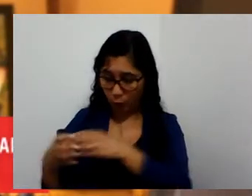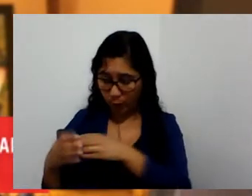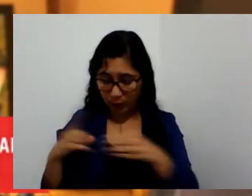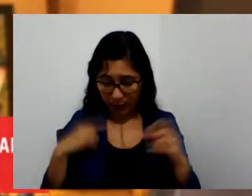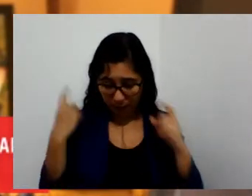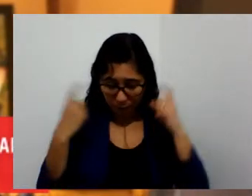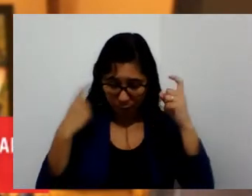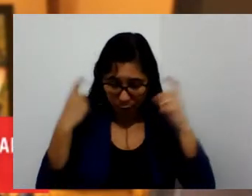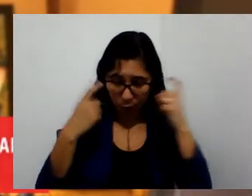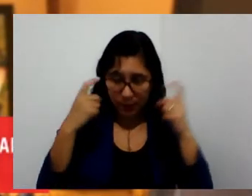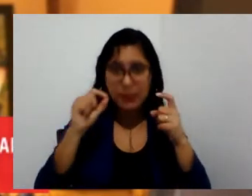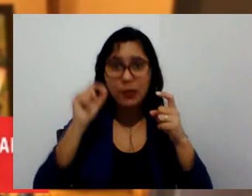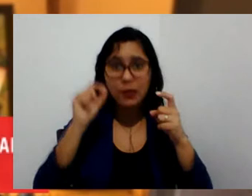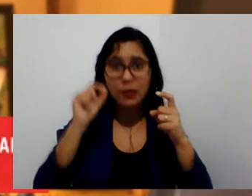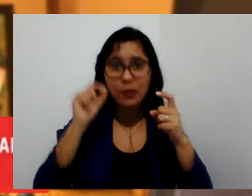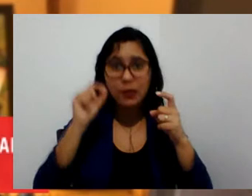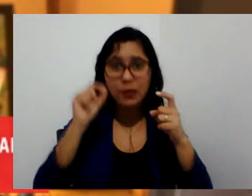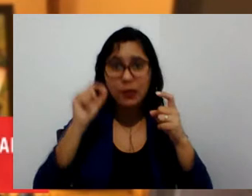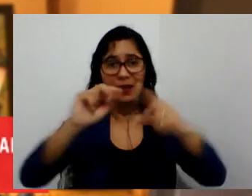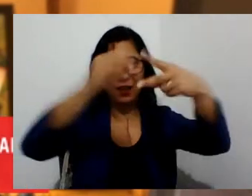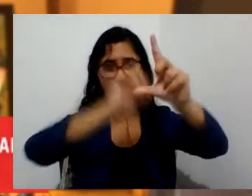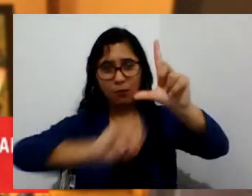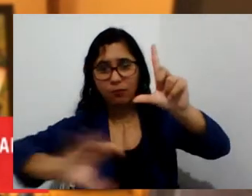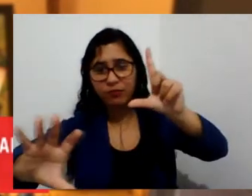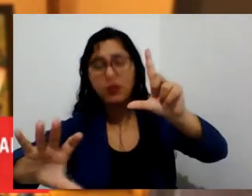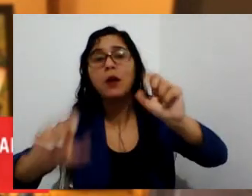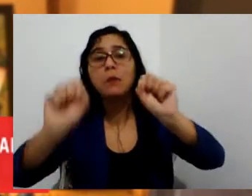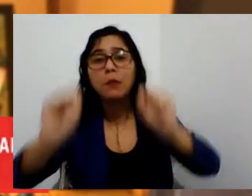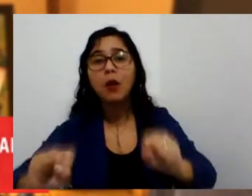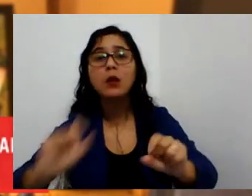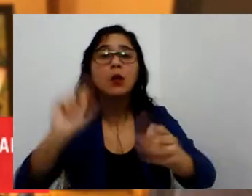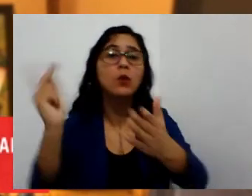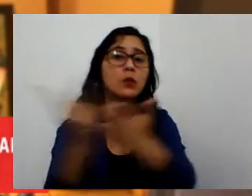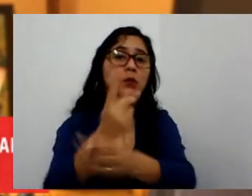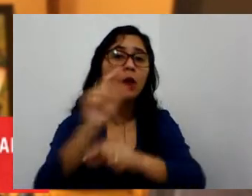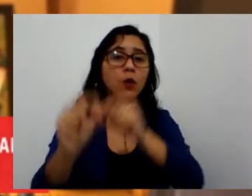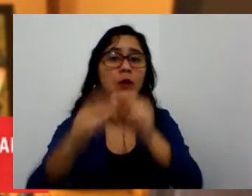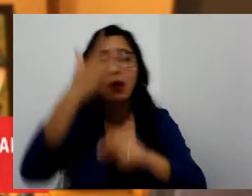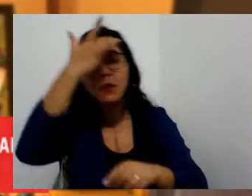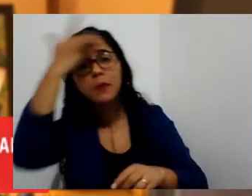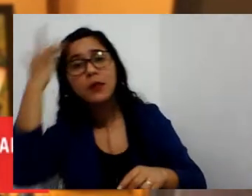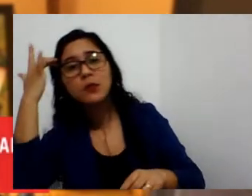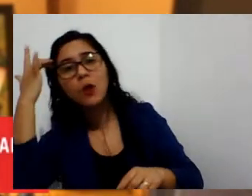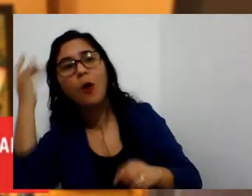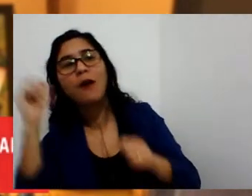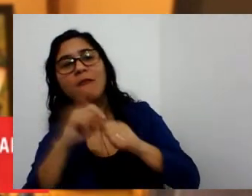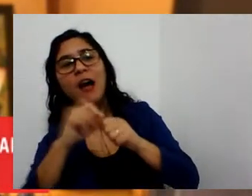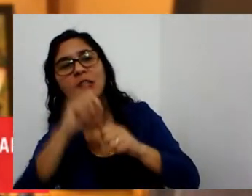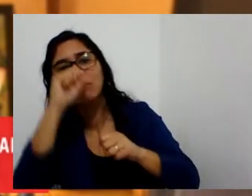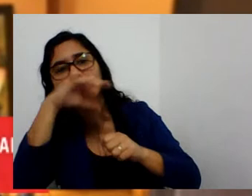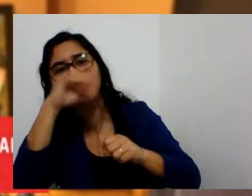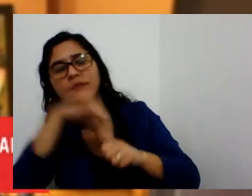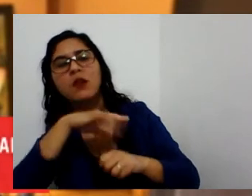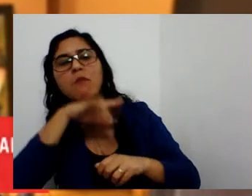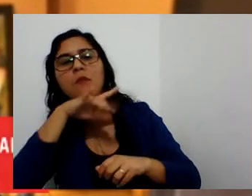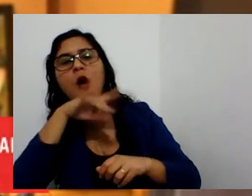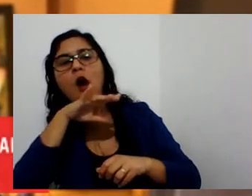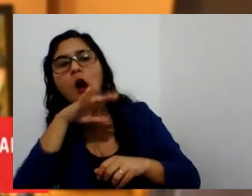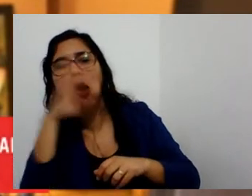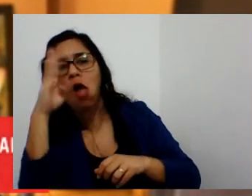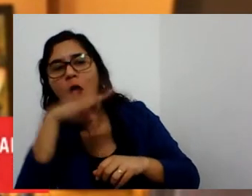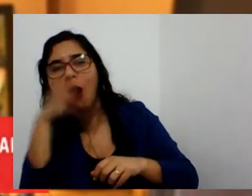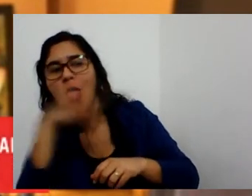venha a expor eleitores à ação de agentes maliciosos que